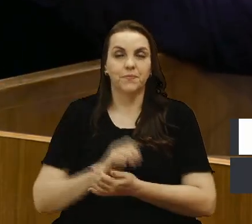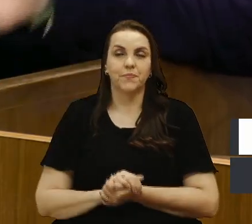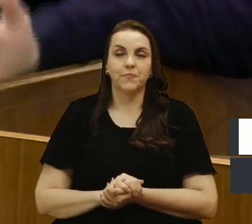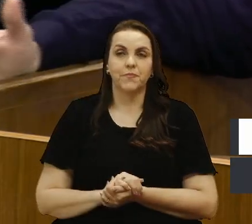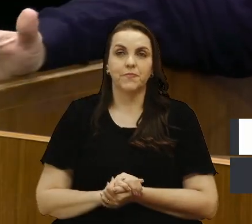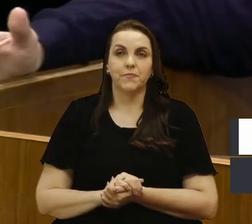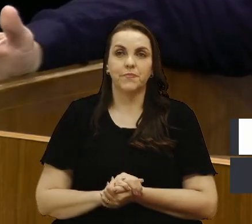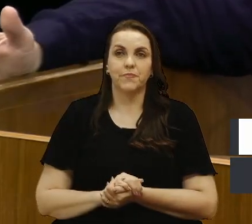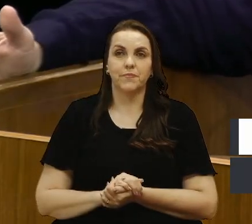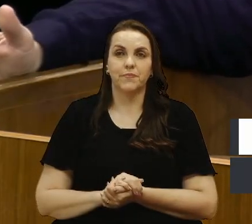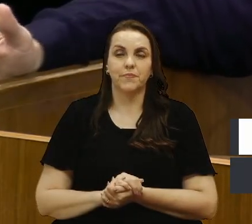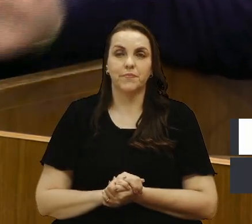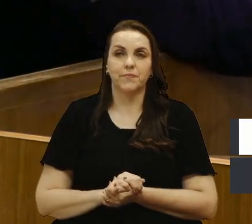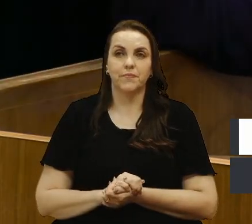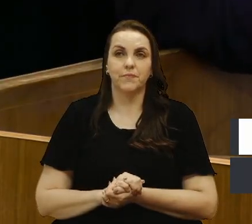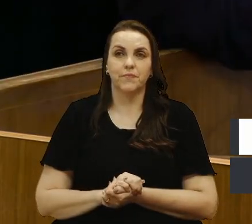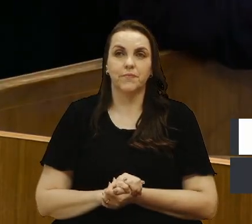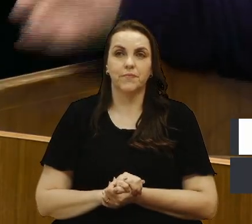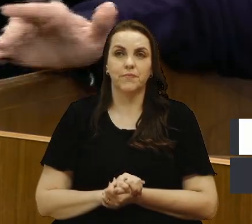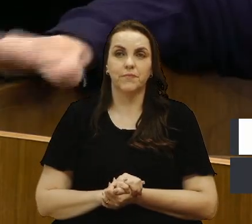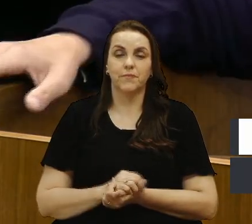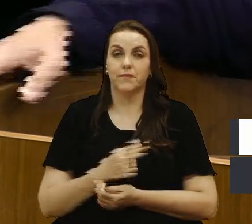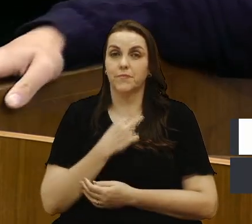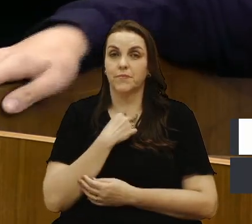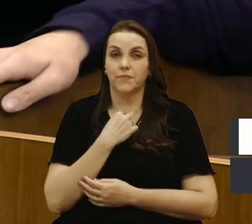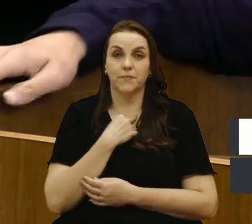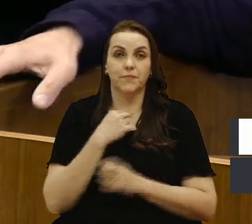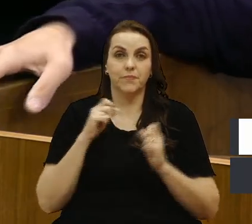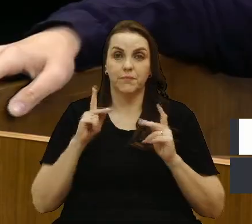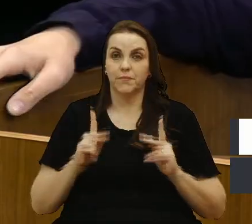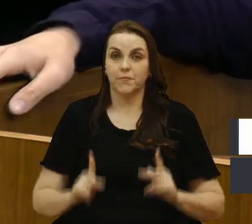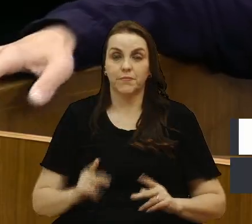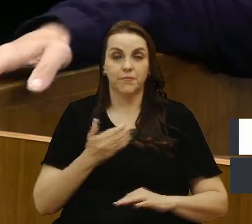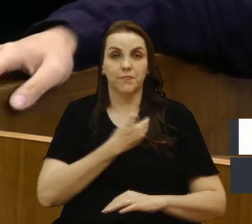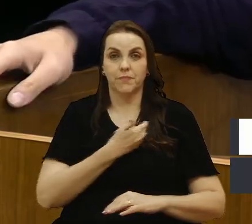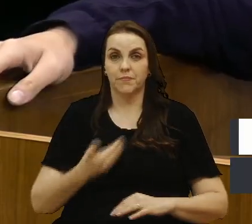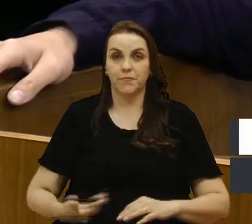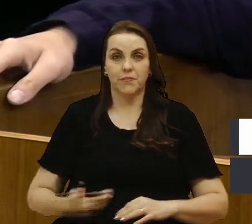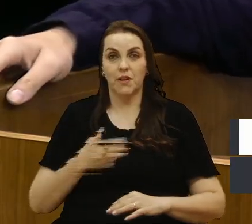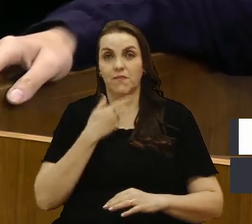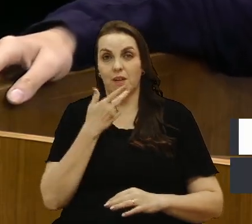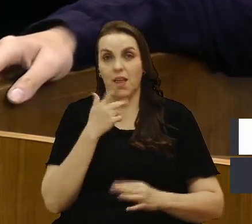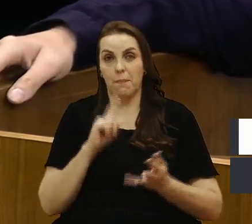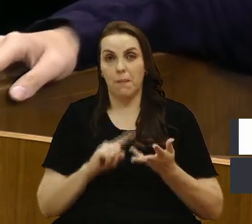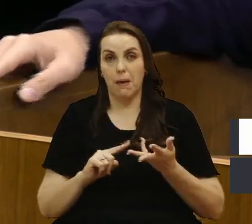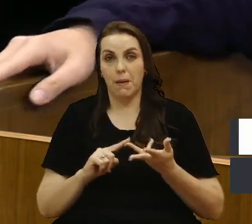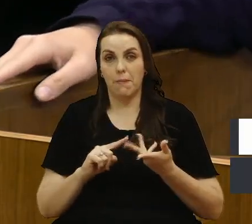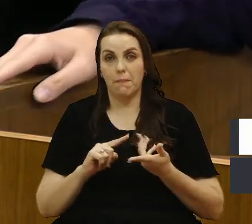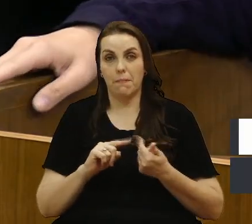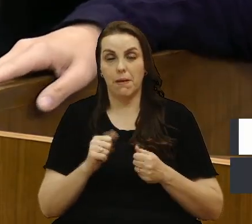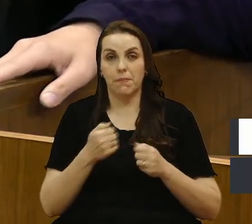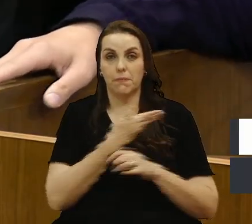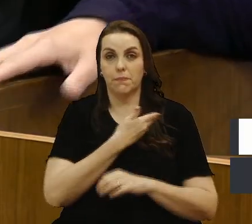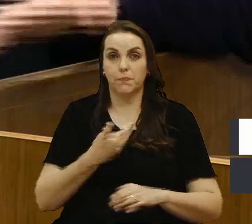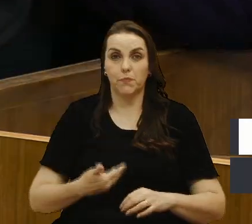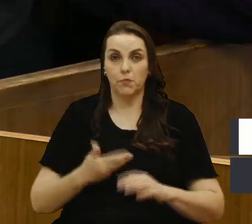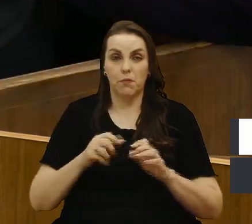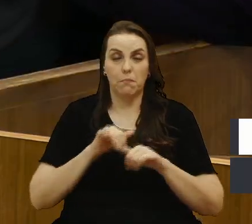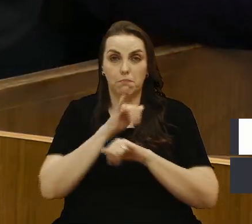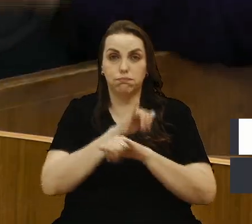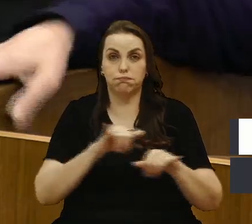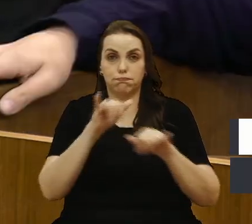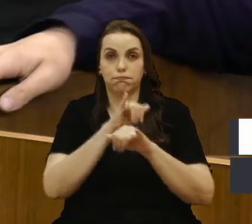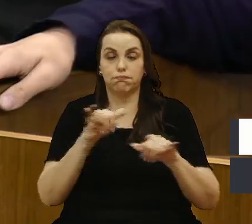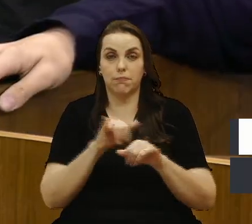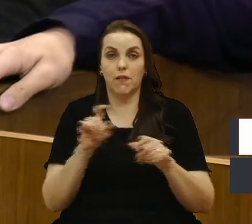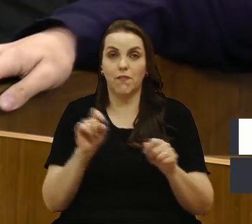dá também para uma pessoa pública afirmar um monte de coisas publicamente e depois ele vai lá e faz diferente e acha